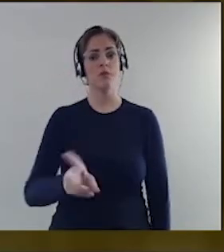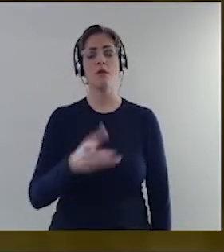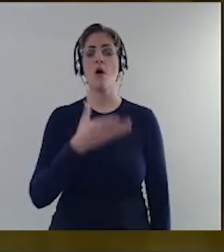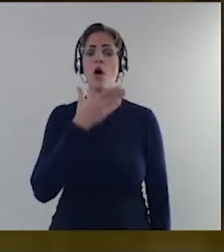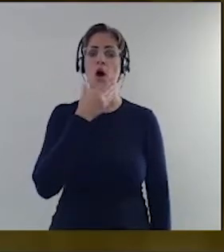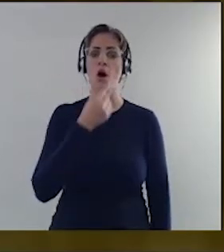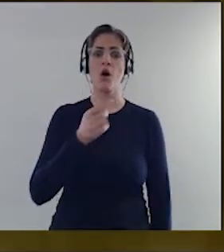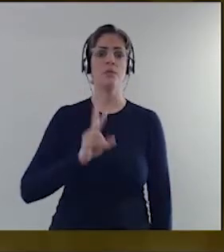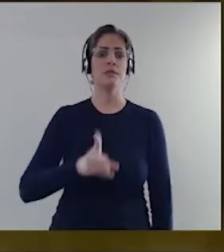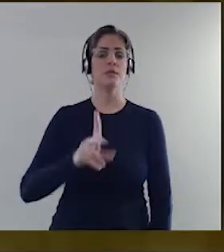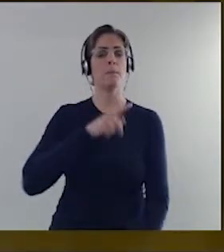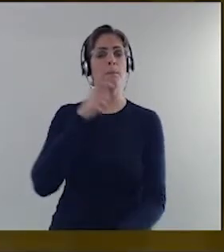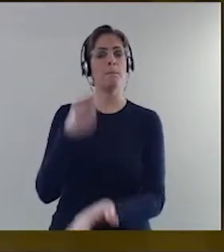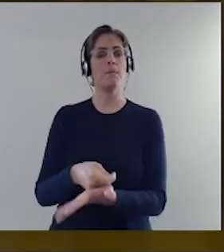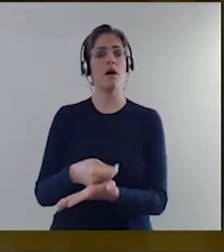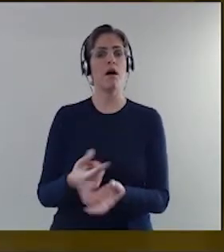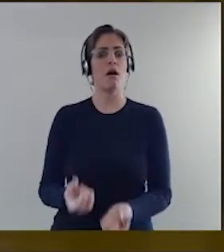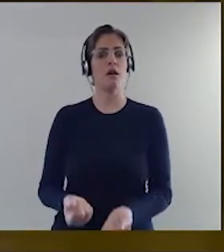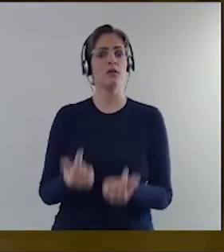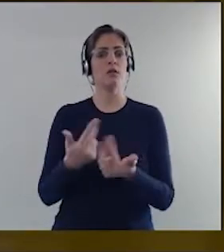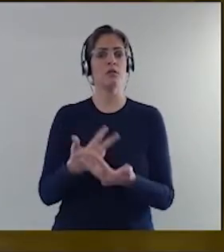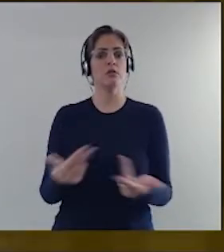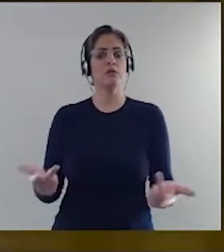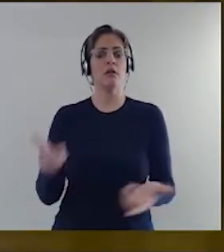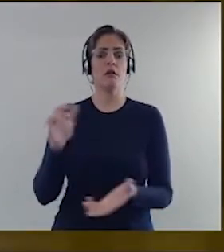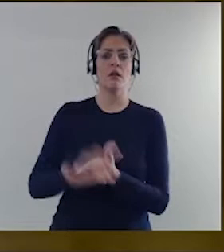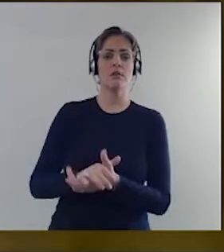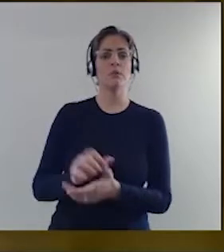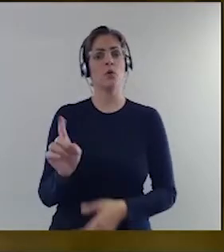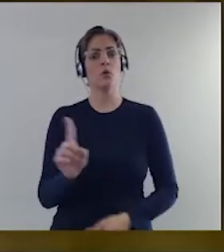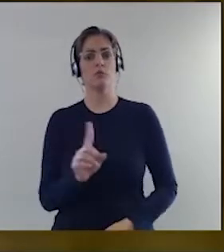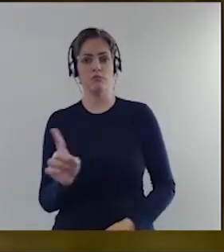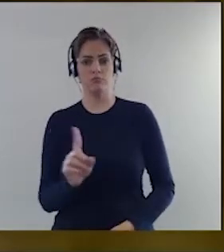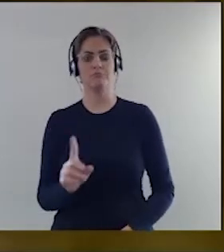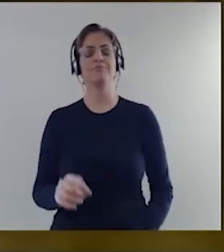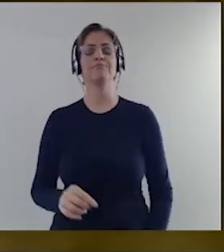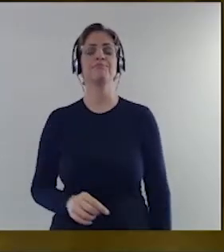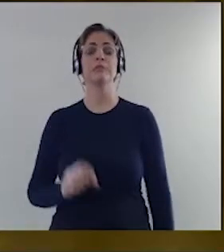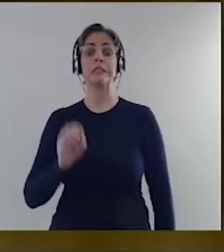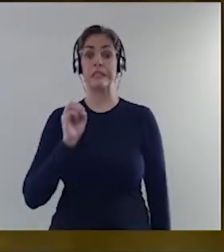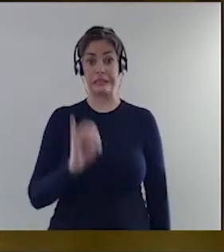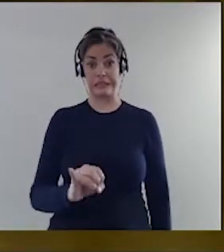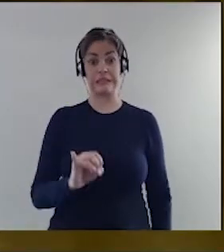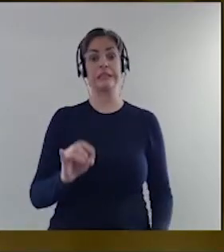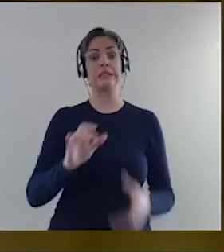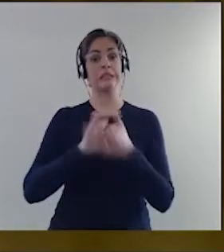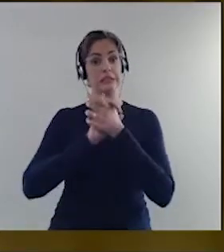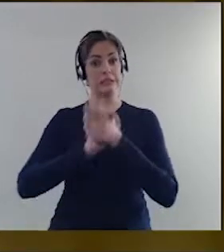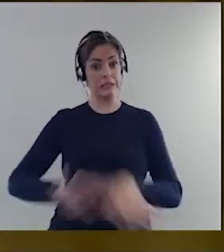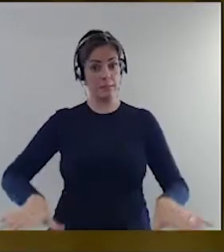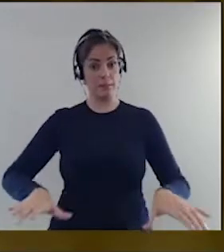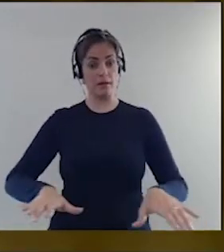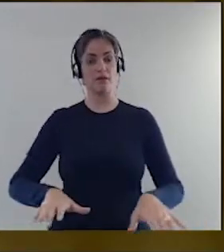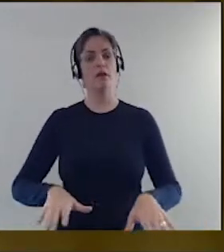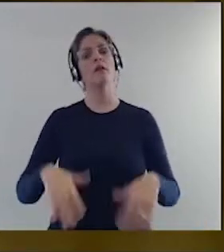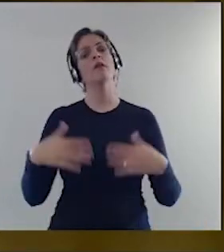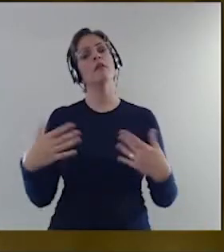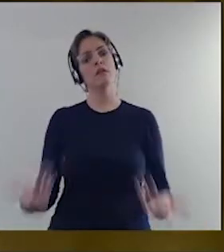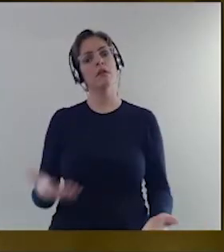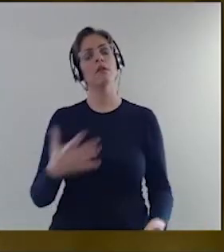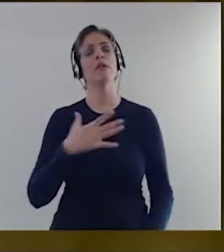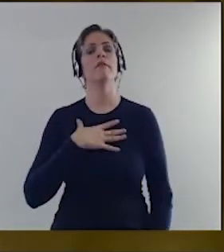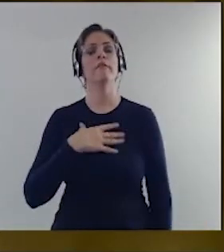homem o papel de provedor mesmo durante o casamento. E havendo rompimento no relacionamento, os